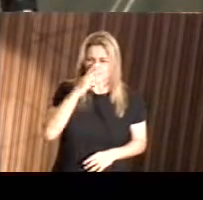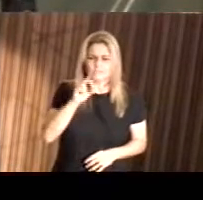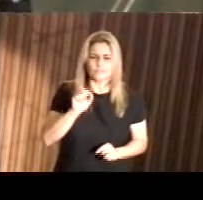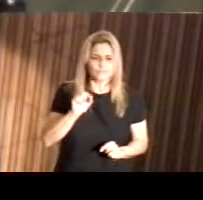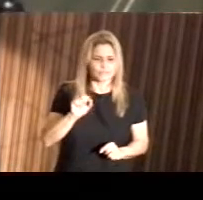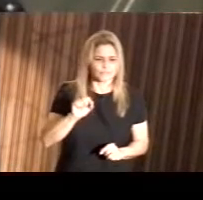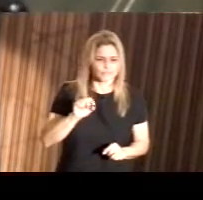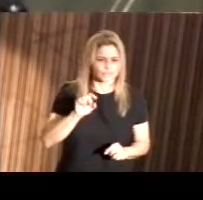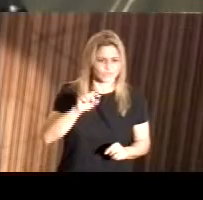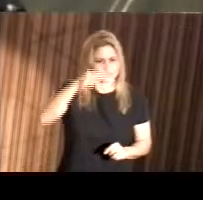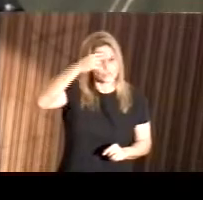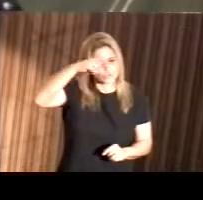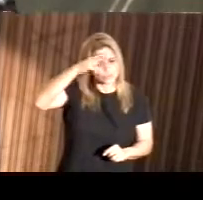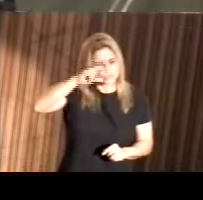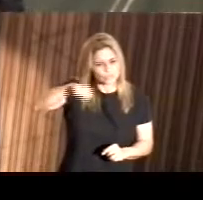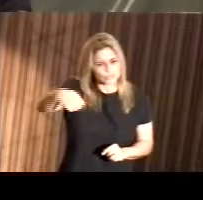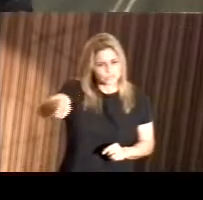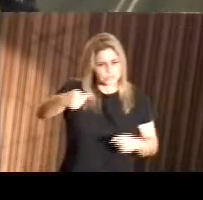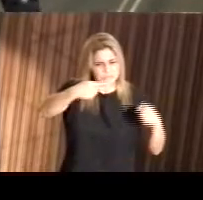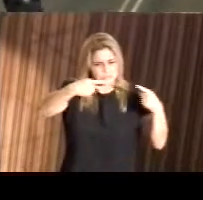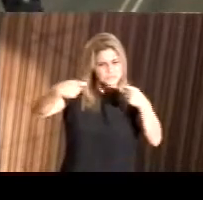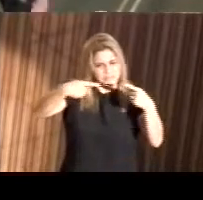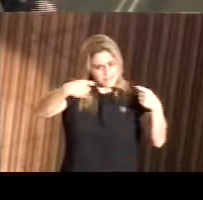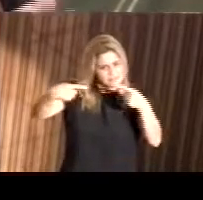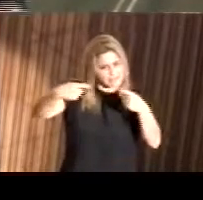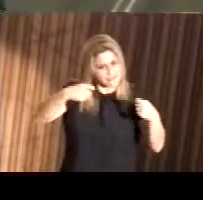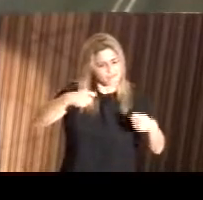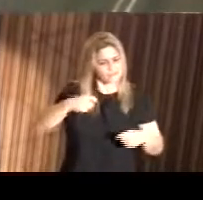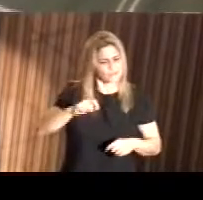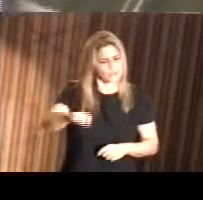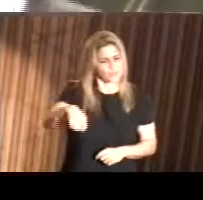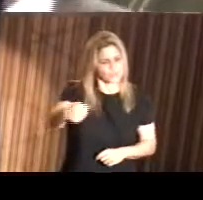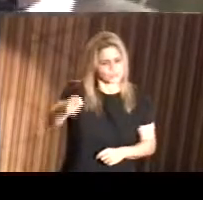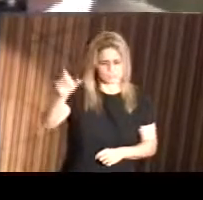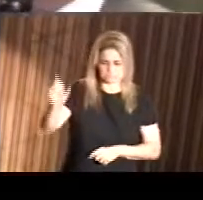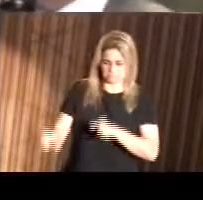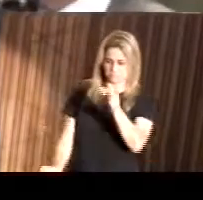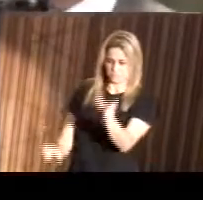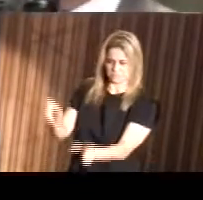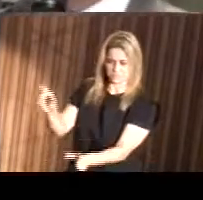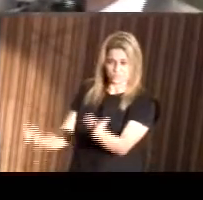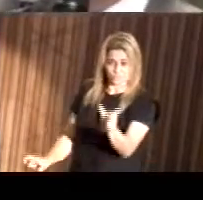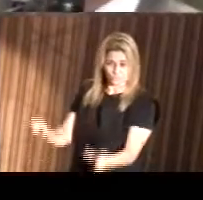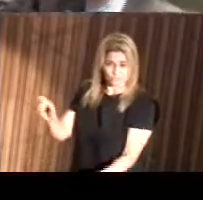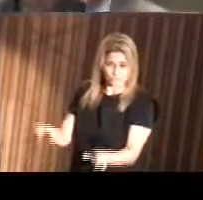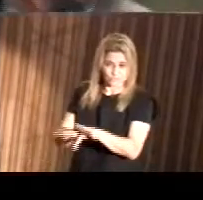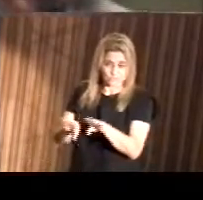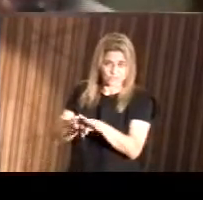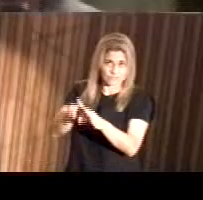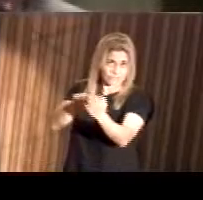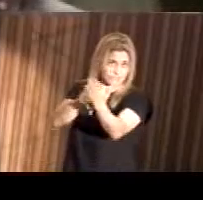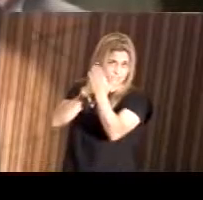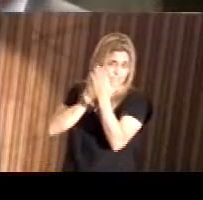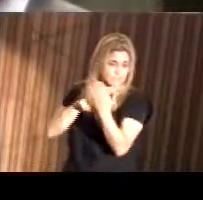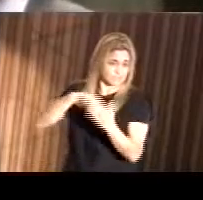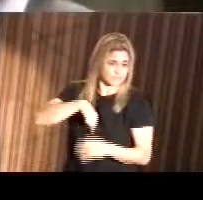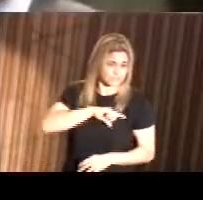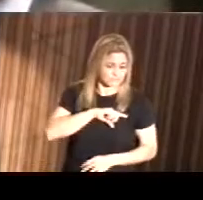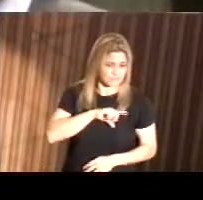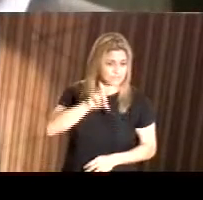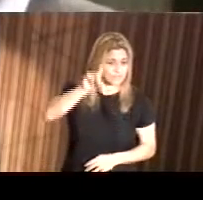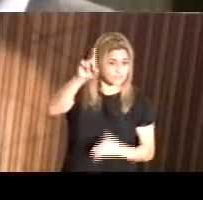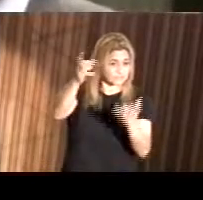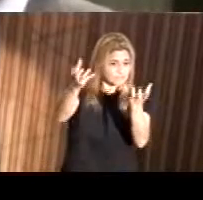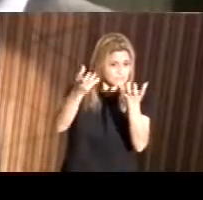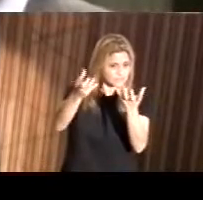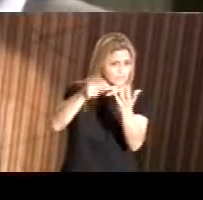aqui colocada. Não é por acaso que esses personagens estão aqui nesse contexto. Deus está